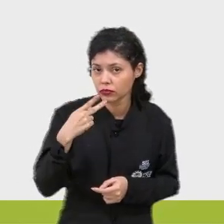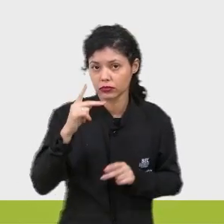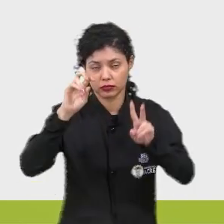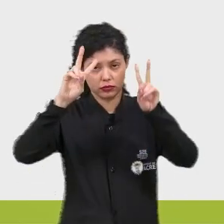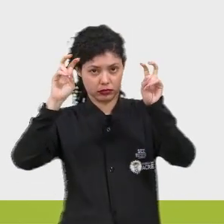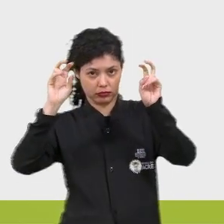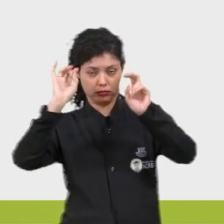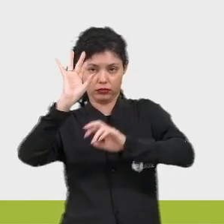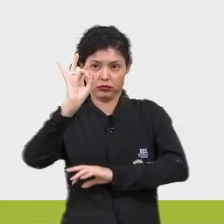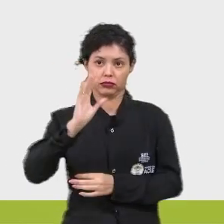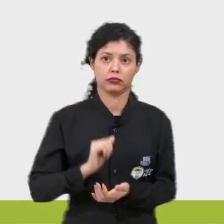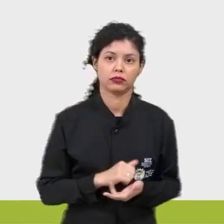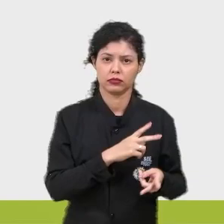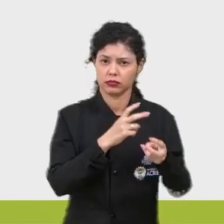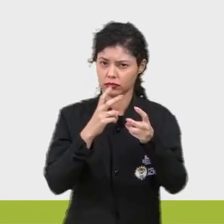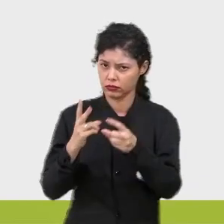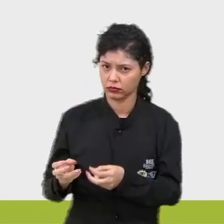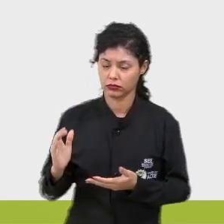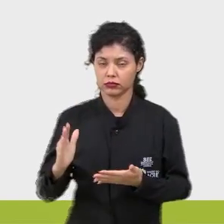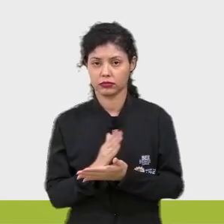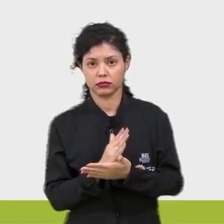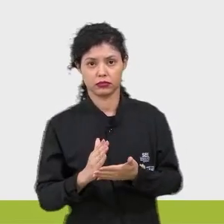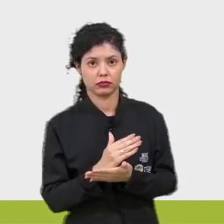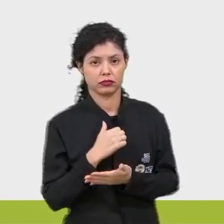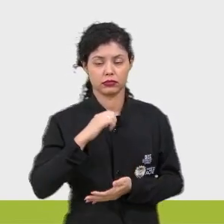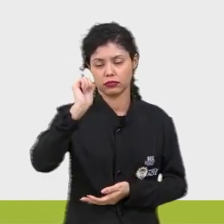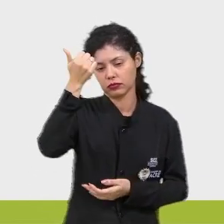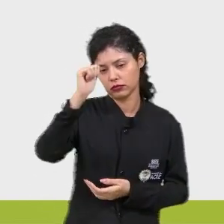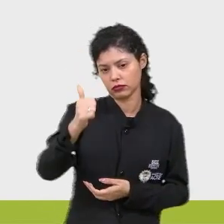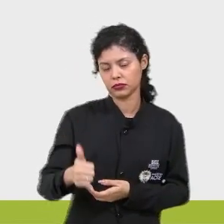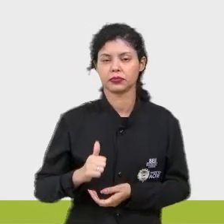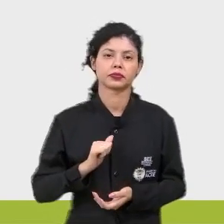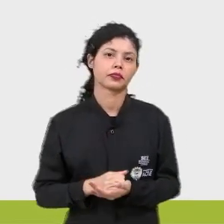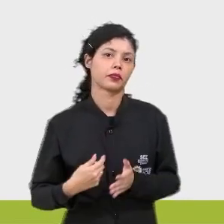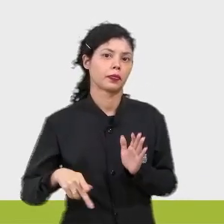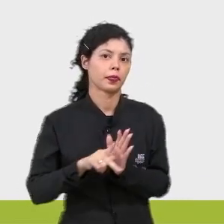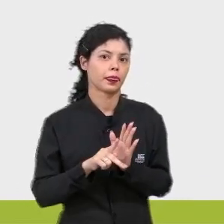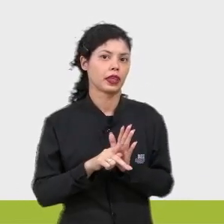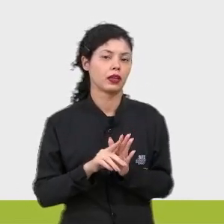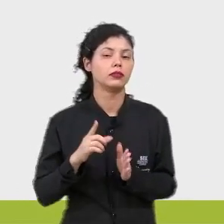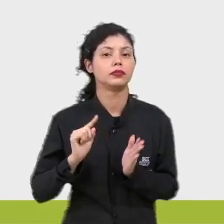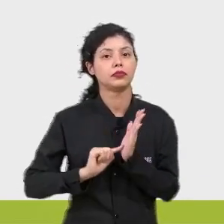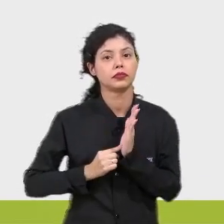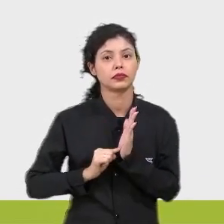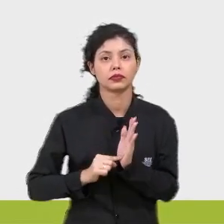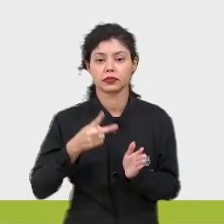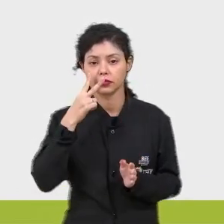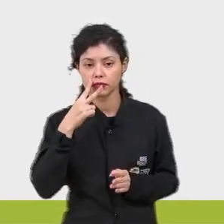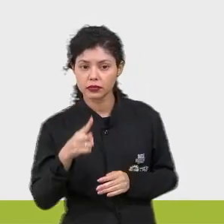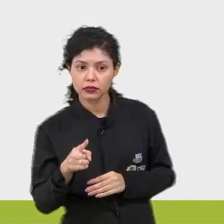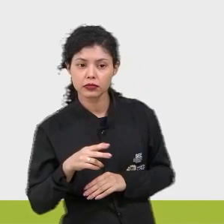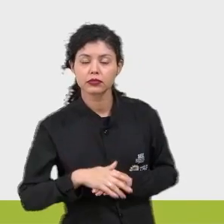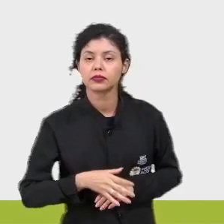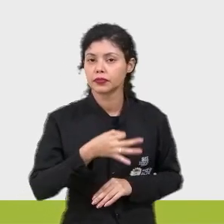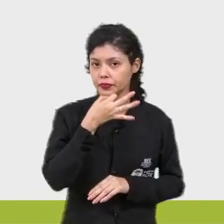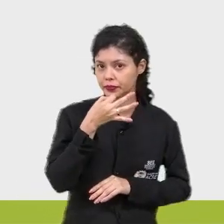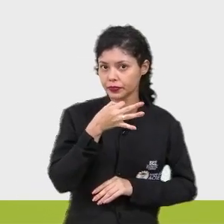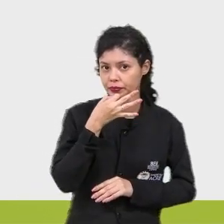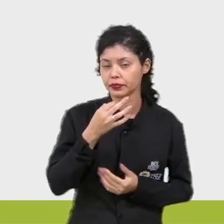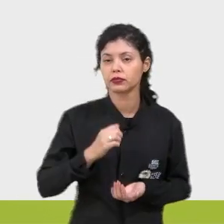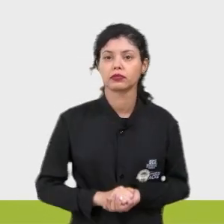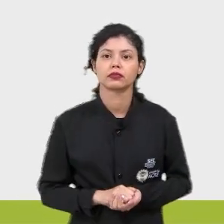sobre a obra. Nós percebemos que há uma avaliação sobre a obra, há um ponto de vista, há uma